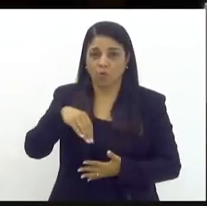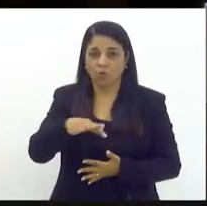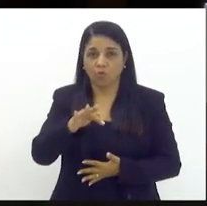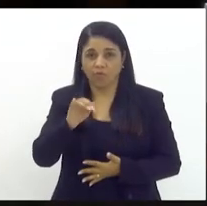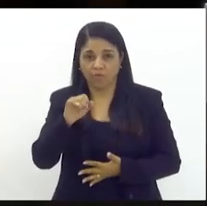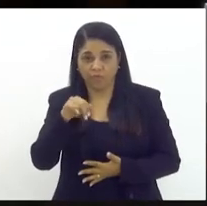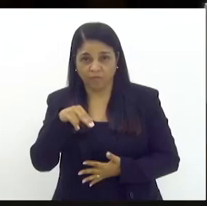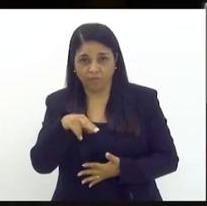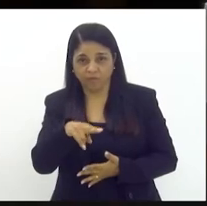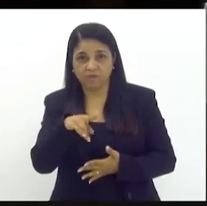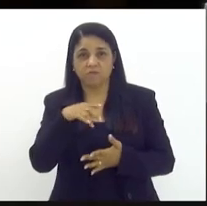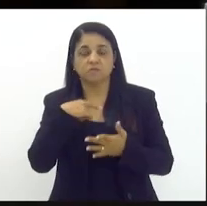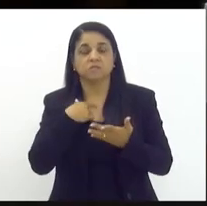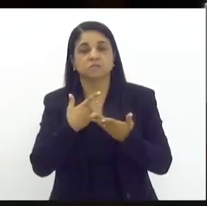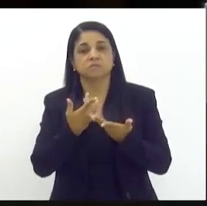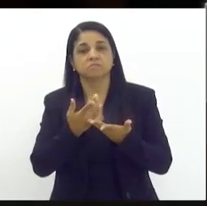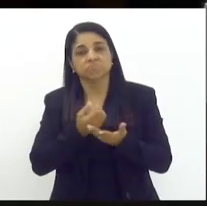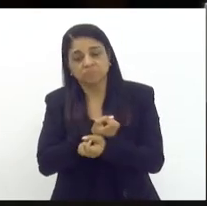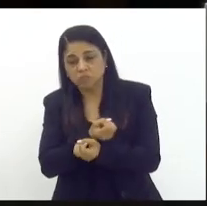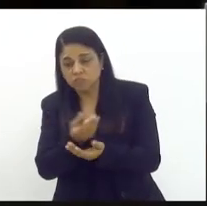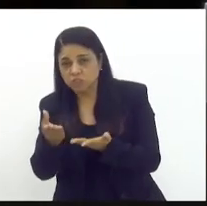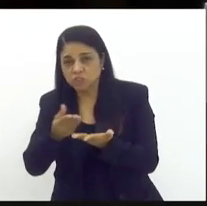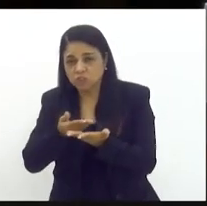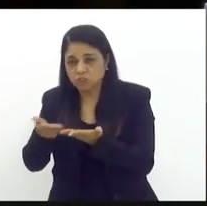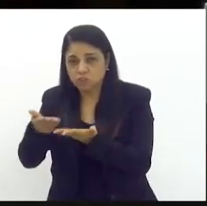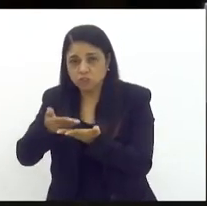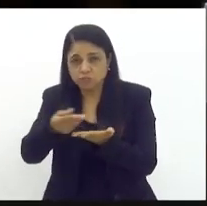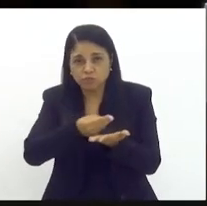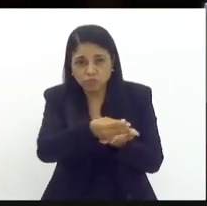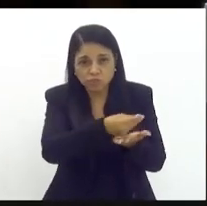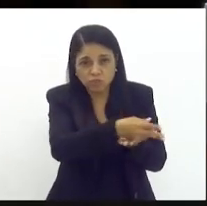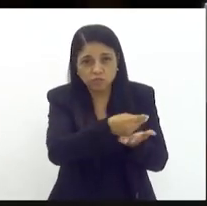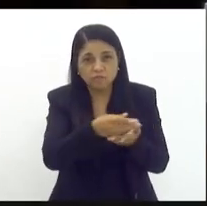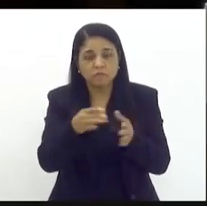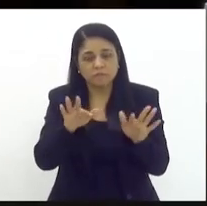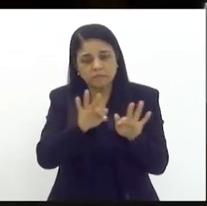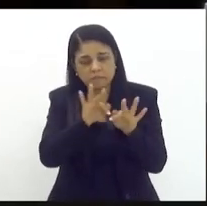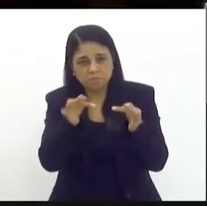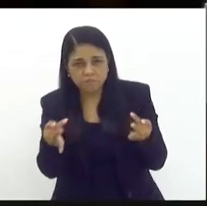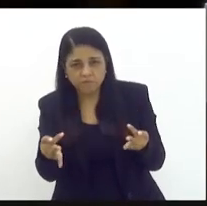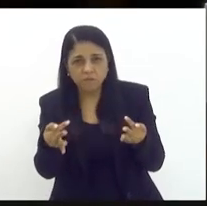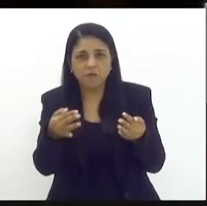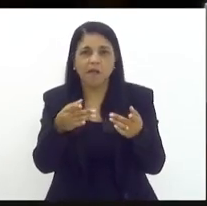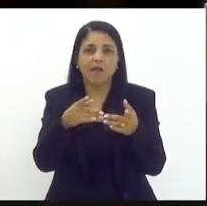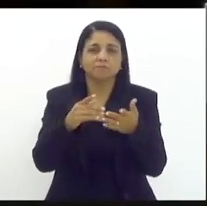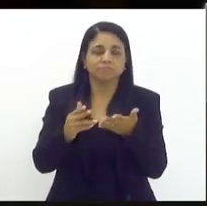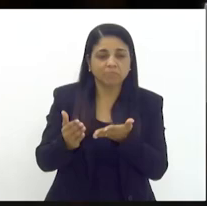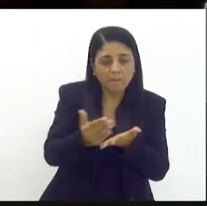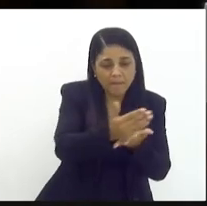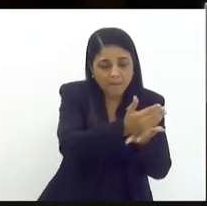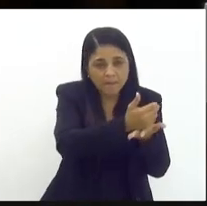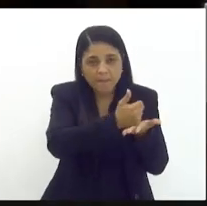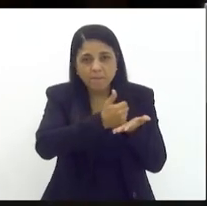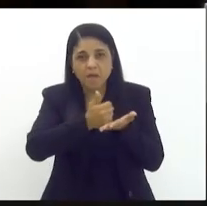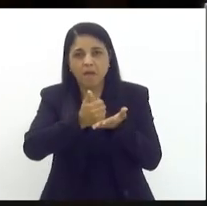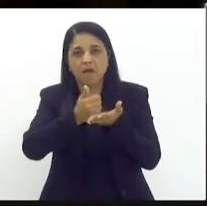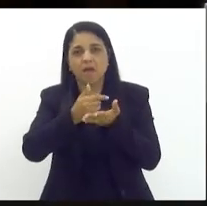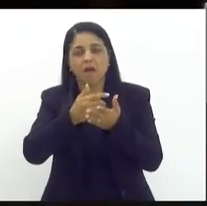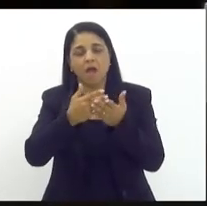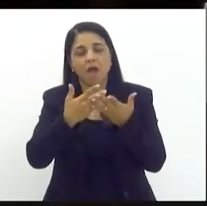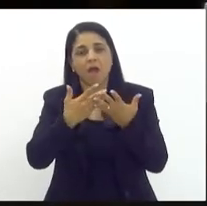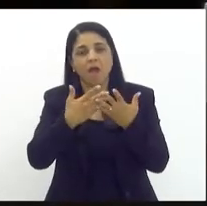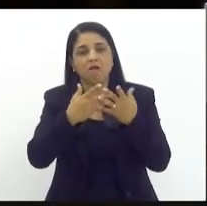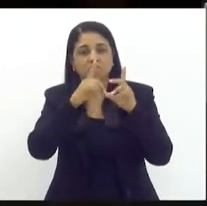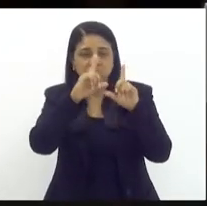da cesta básica um efeito distributivo criou-se os regimes simplificados para você ter uma maior formalização e ter um alívio aos pequenos